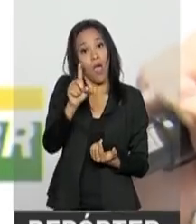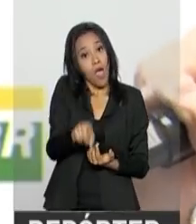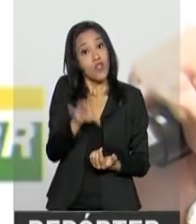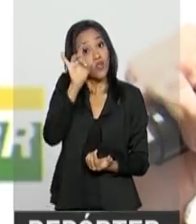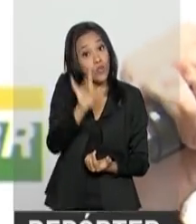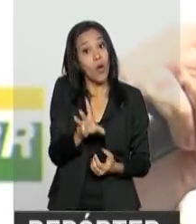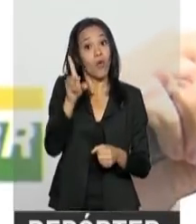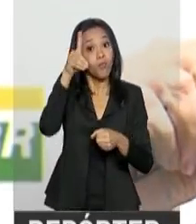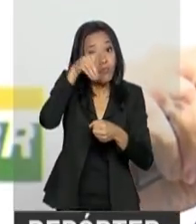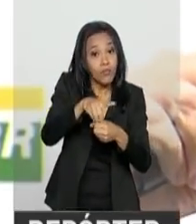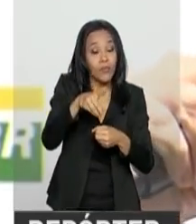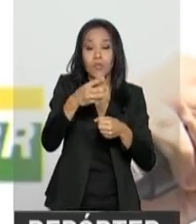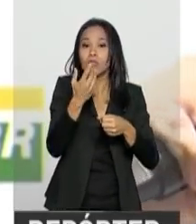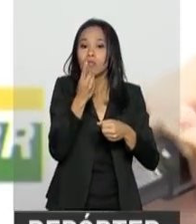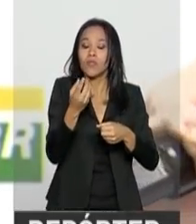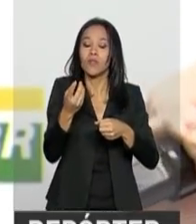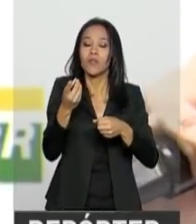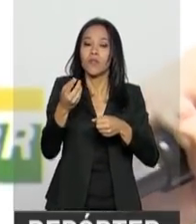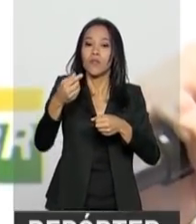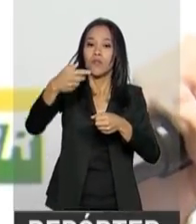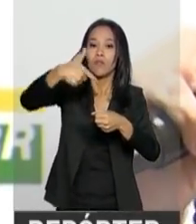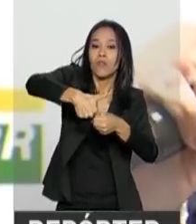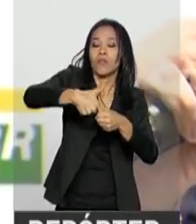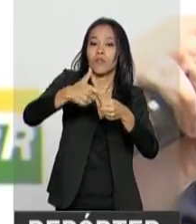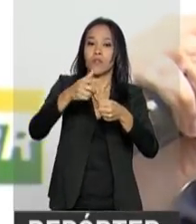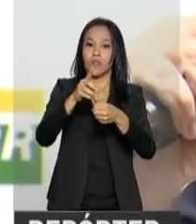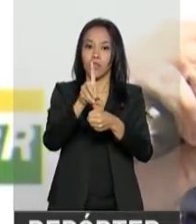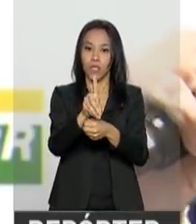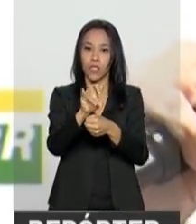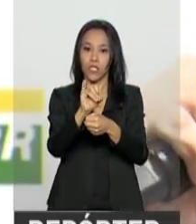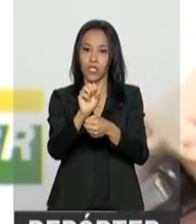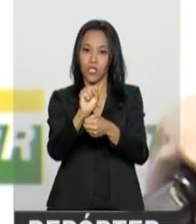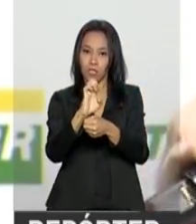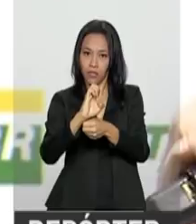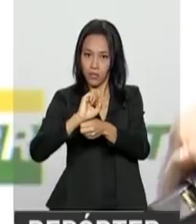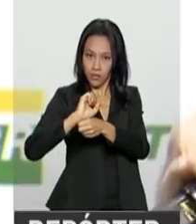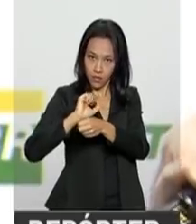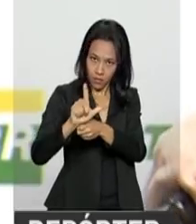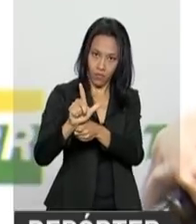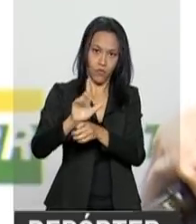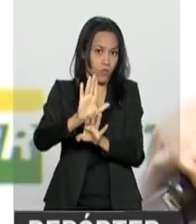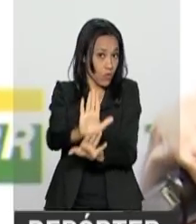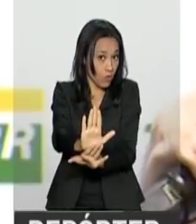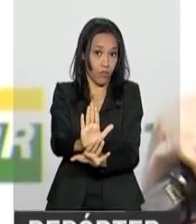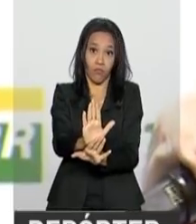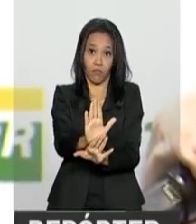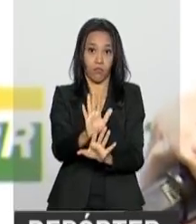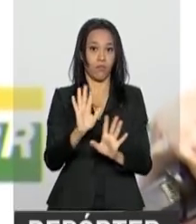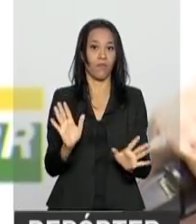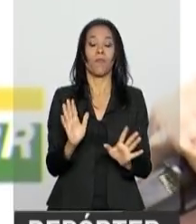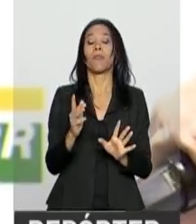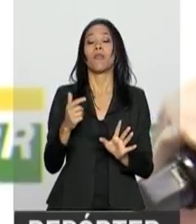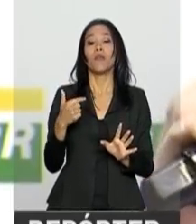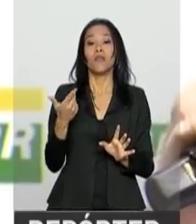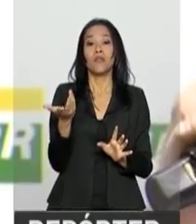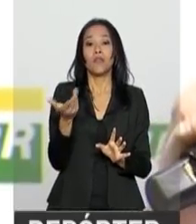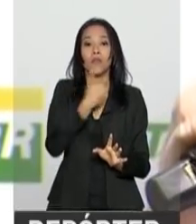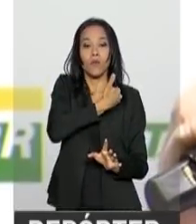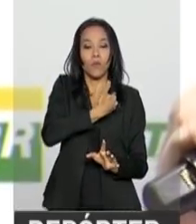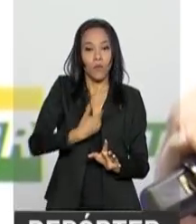diesel e como informei, tem o objetivo de permitir que o governo e